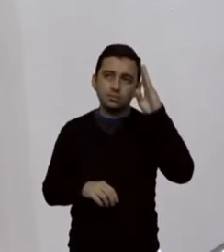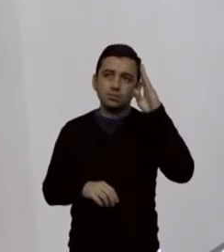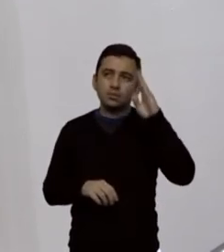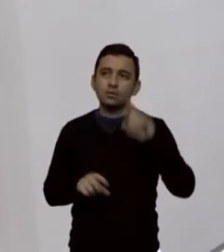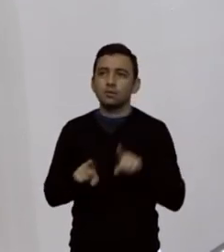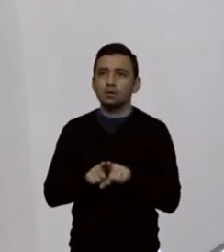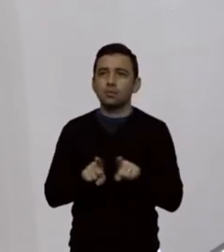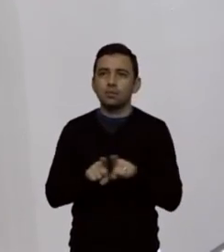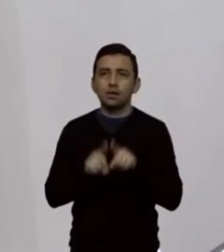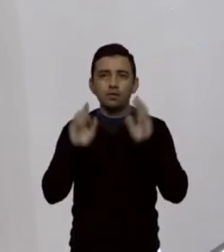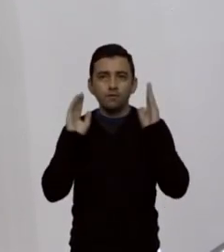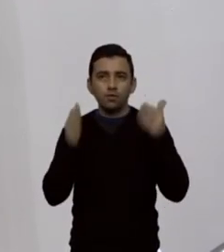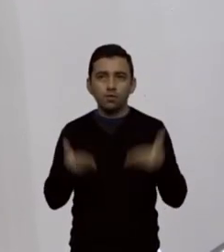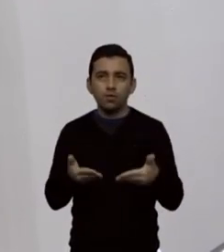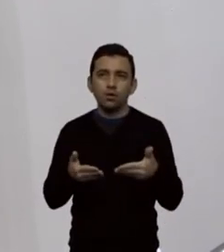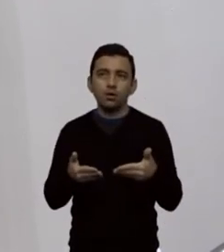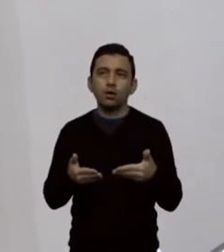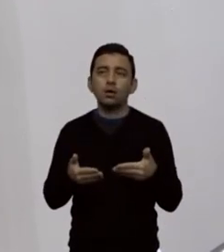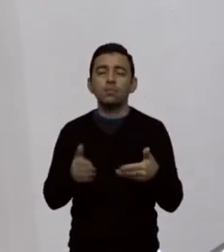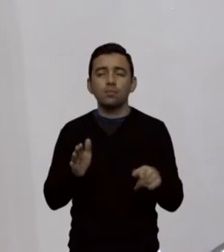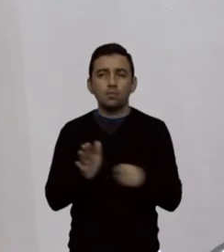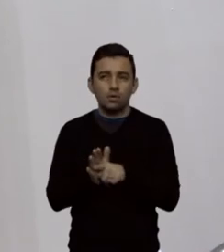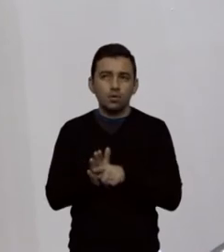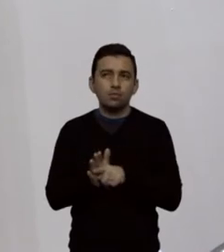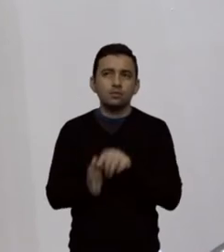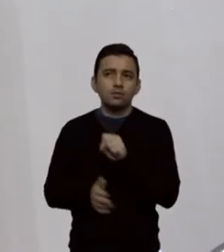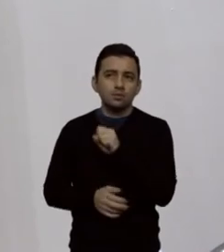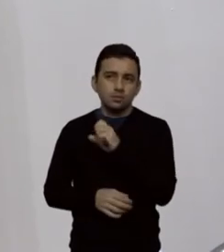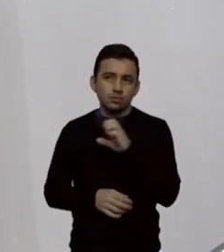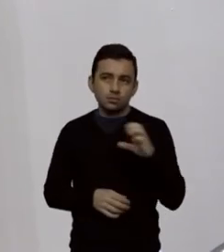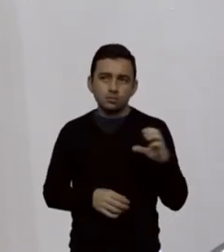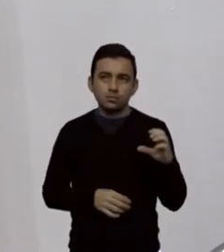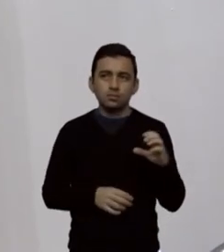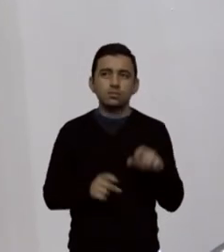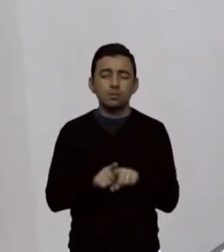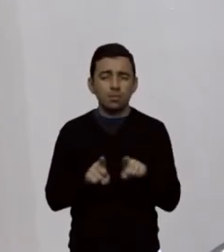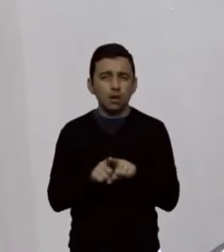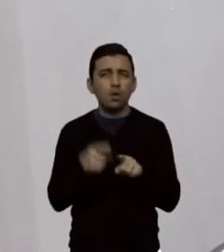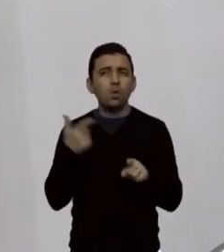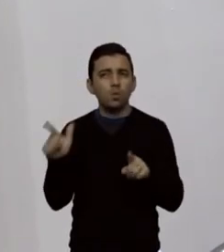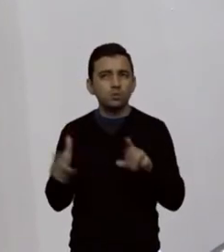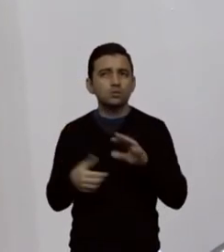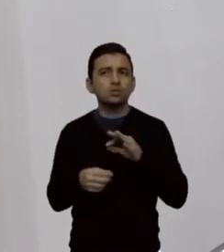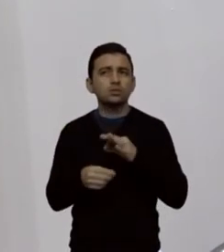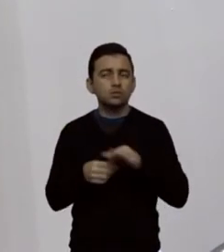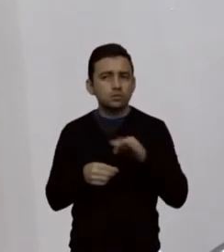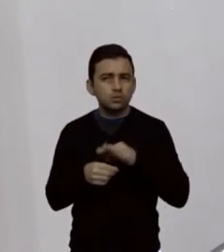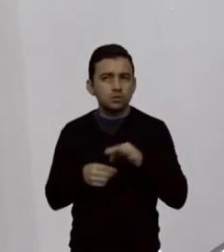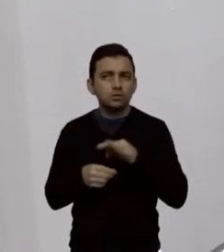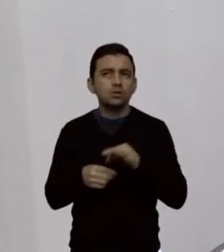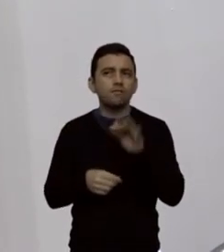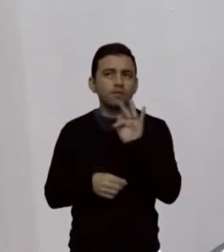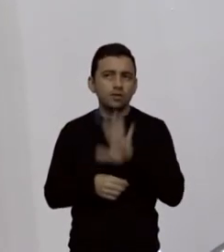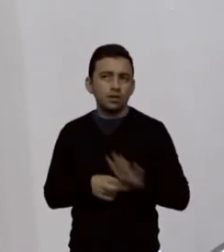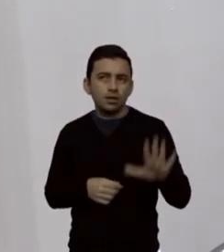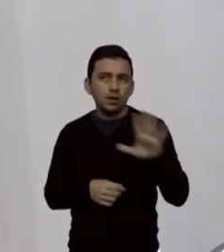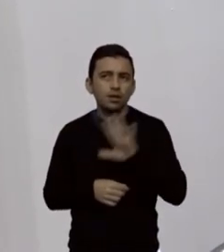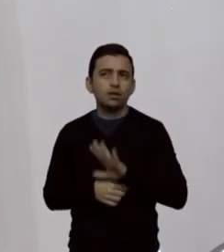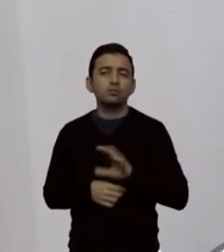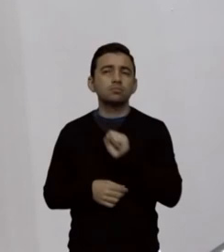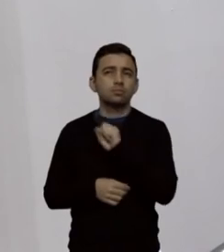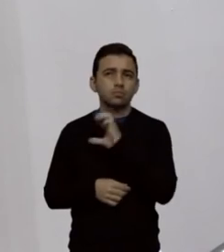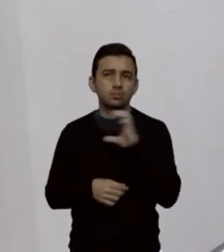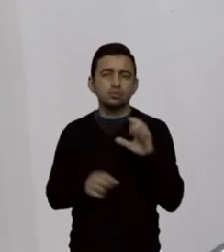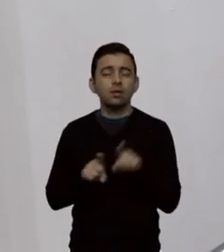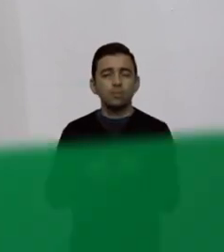também da Universidade Federal de Santa Catarina mas sei que outras instituições também federais catarinenses estão